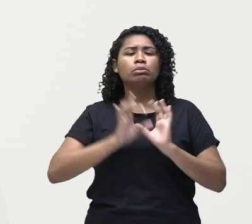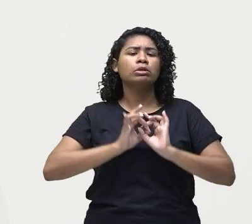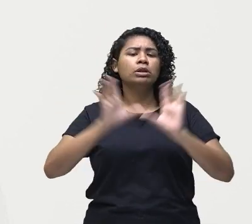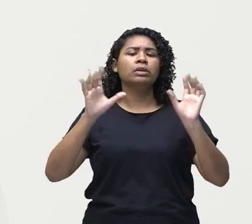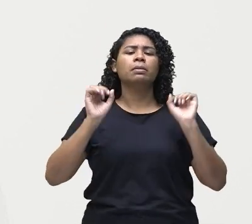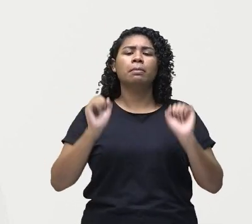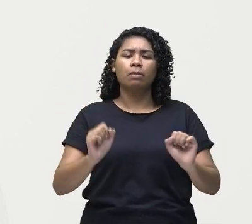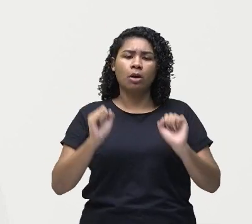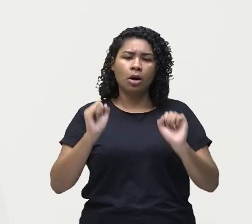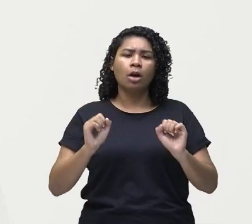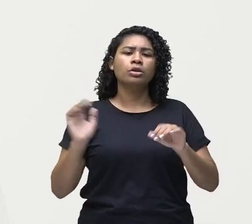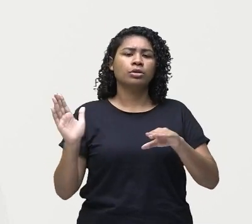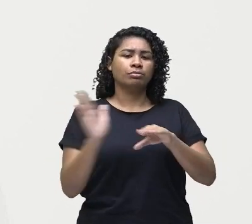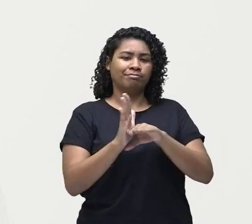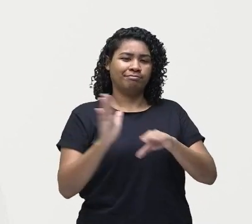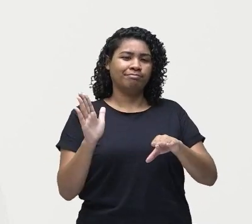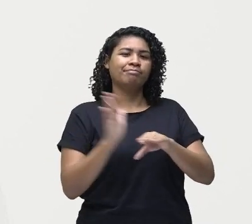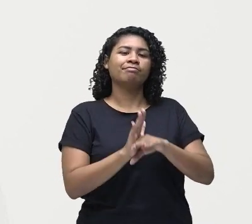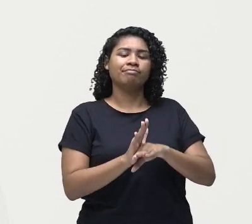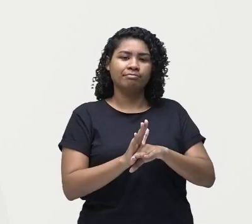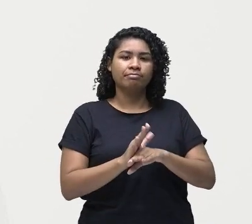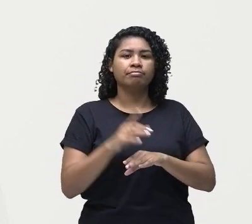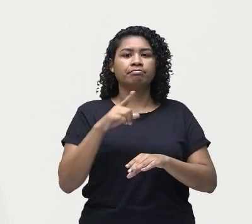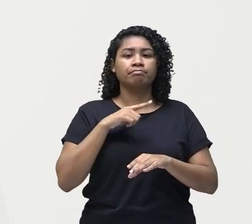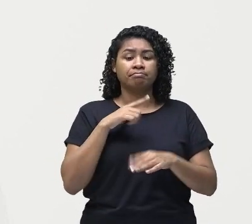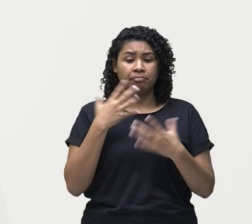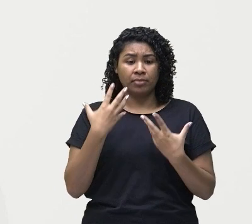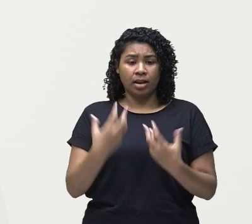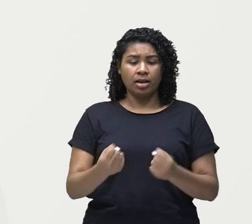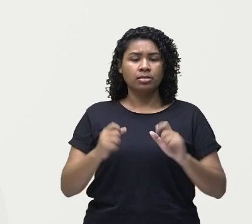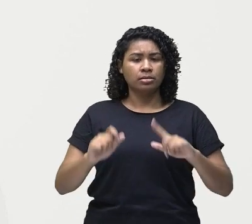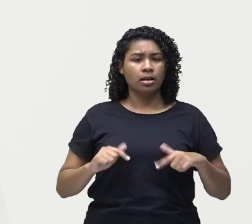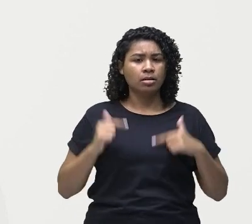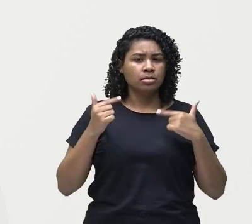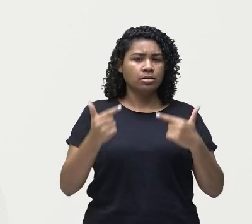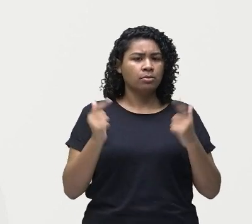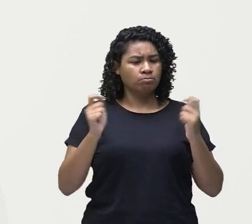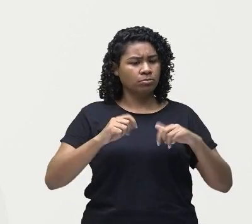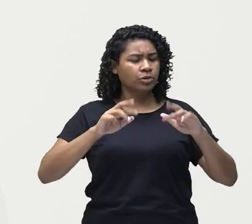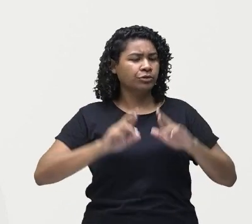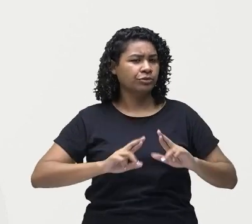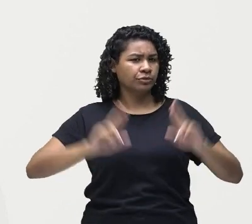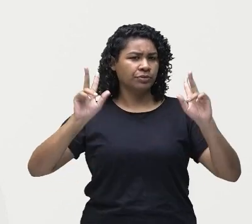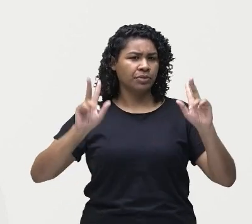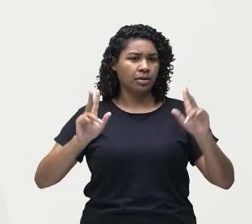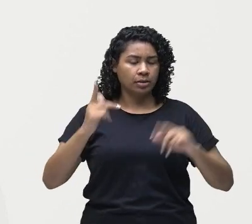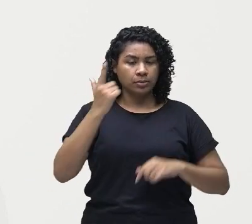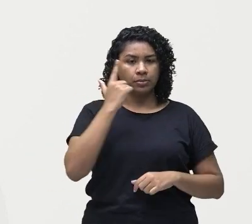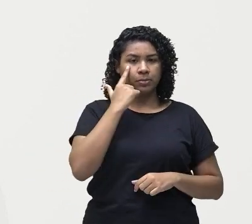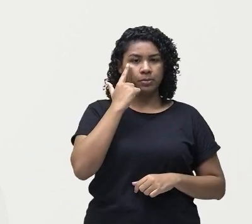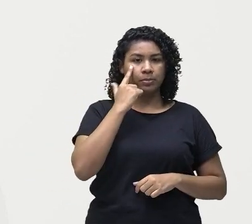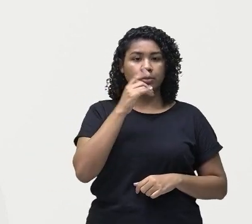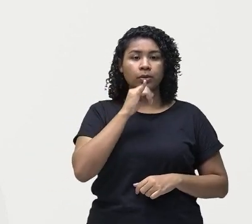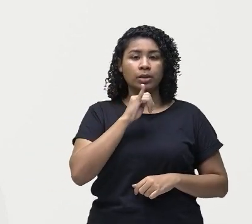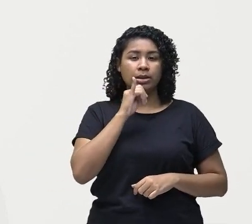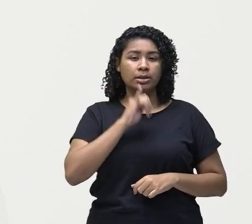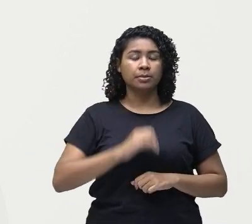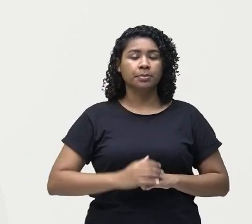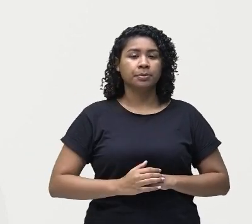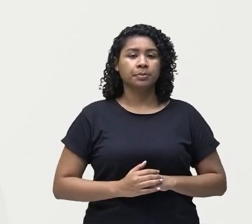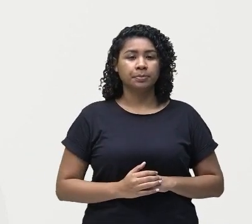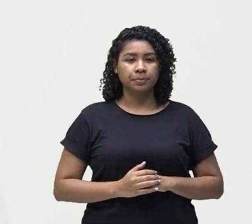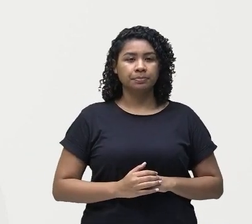causa, adotando algumas atitudes que fazem a diferença, como essas que eu vou mostrar para